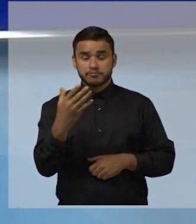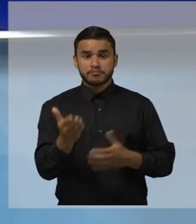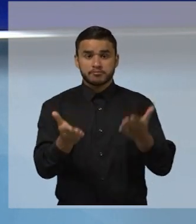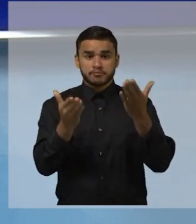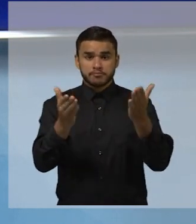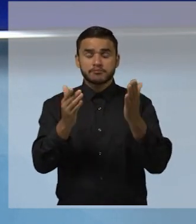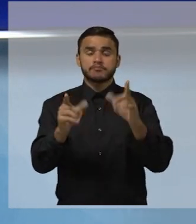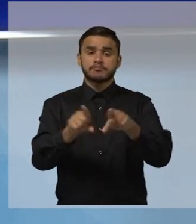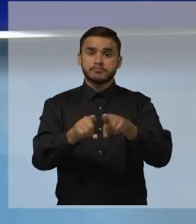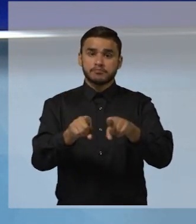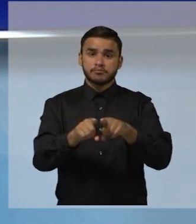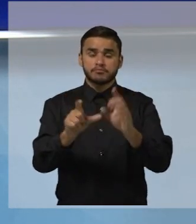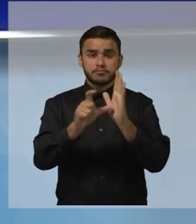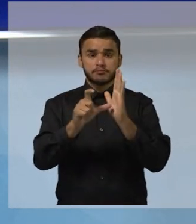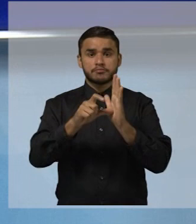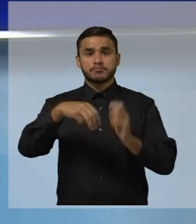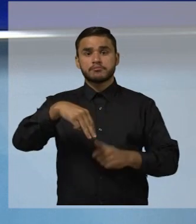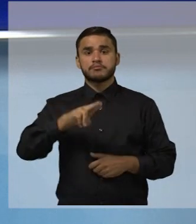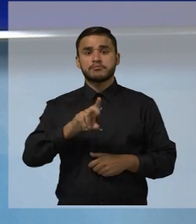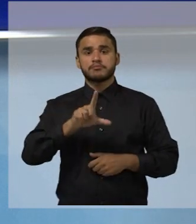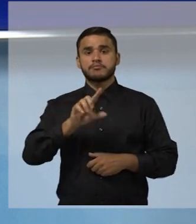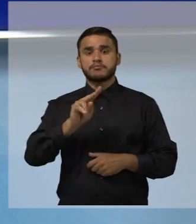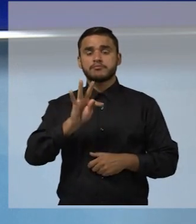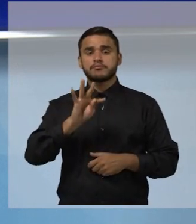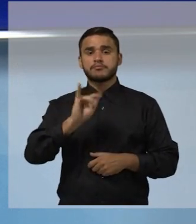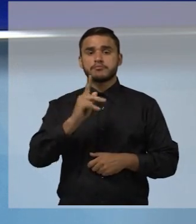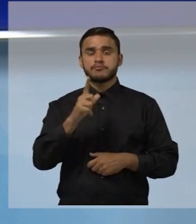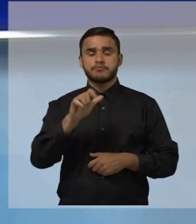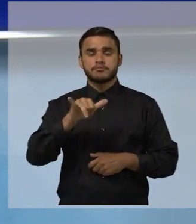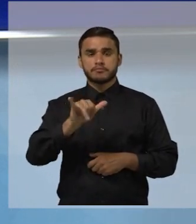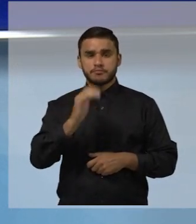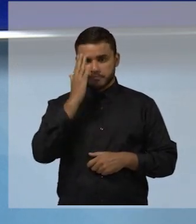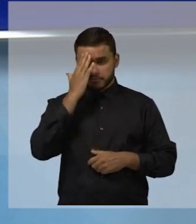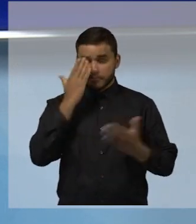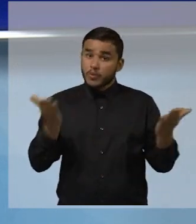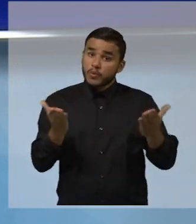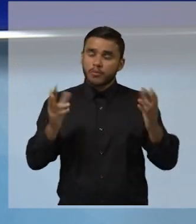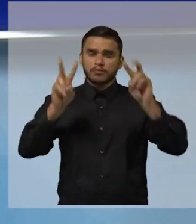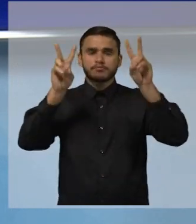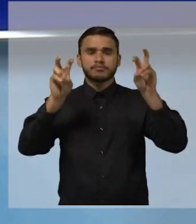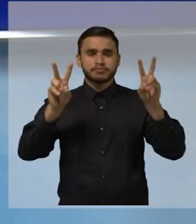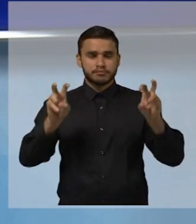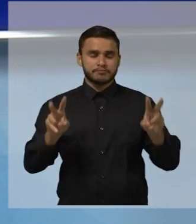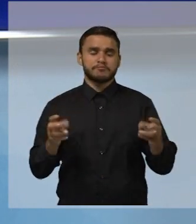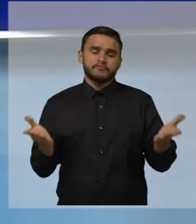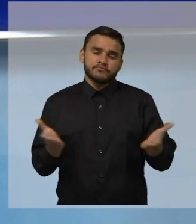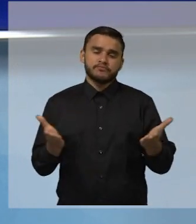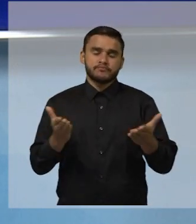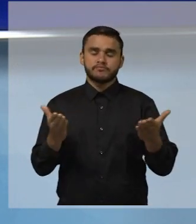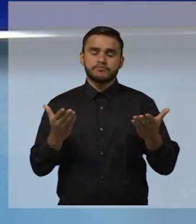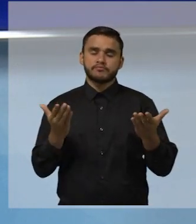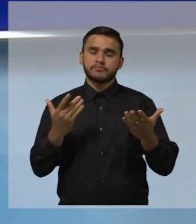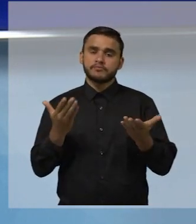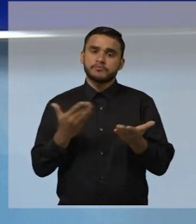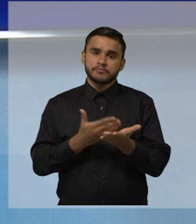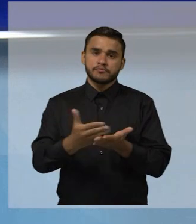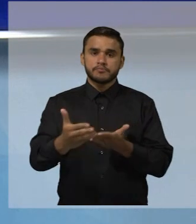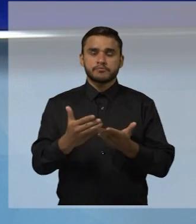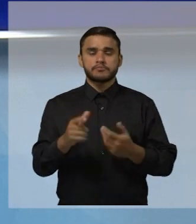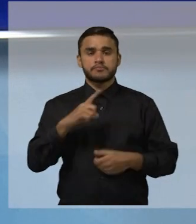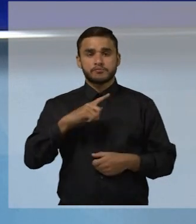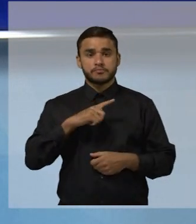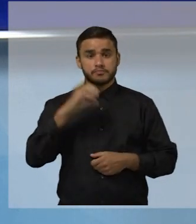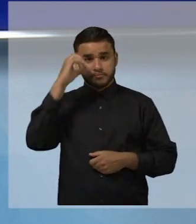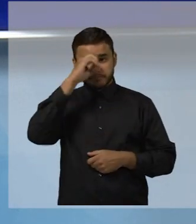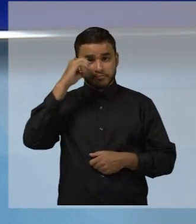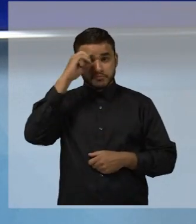desigualdades regionais, governo federal, reforma da Previdência, insegurança no Estado e no Brasil também, estamos iniciando mais uma